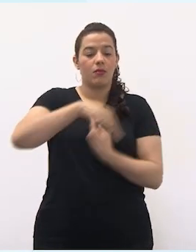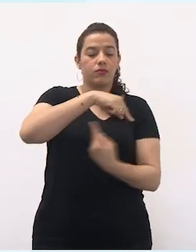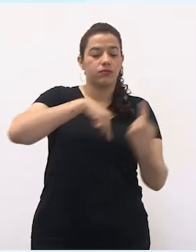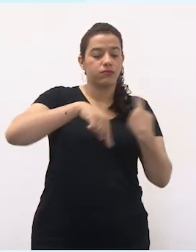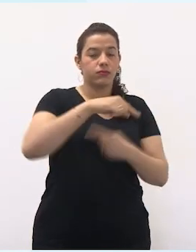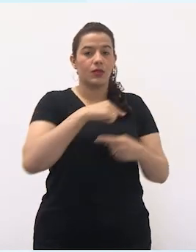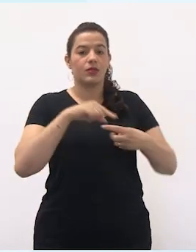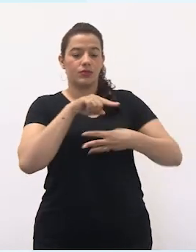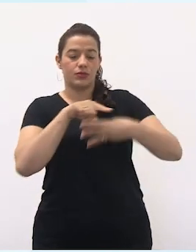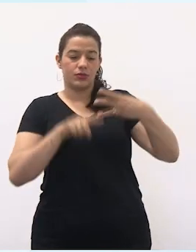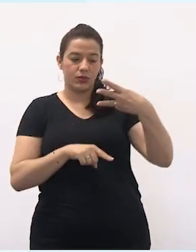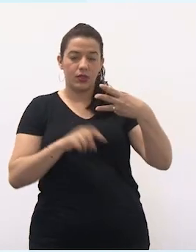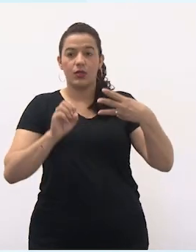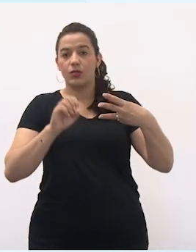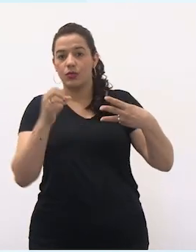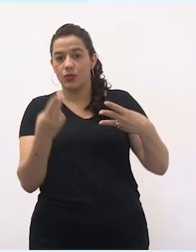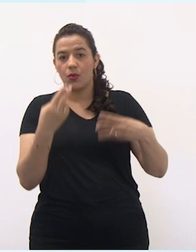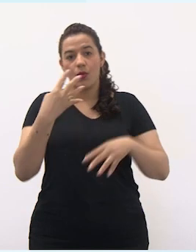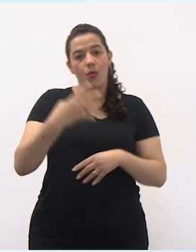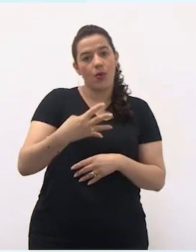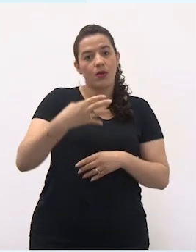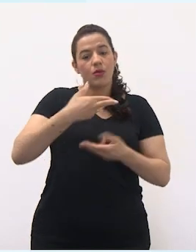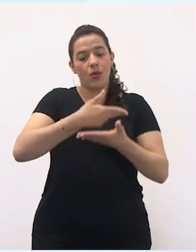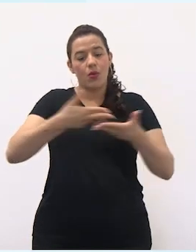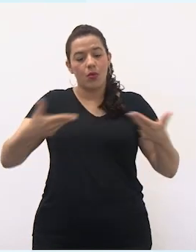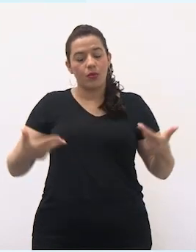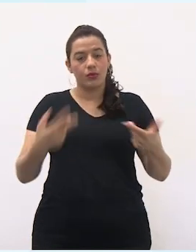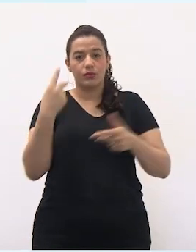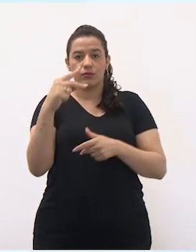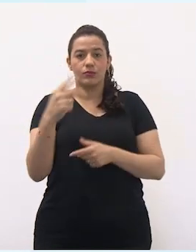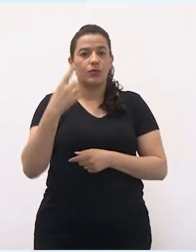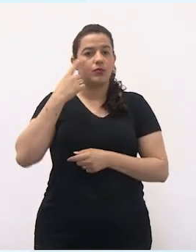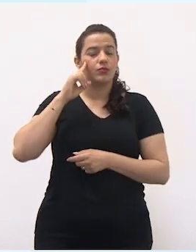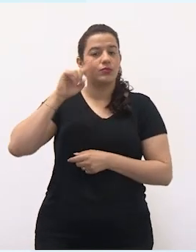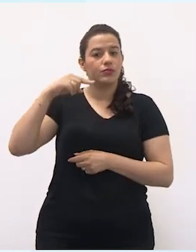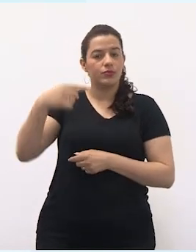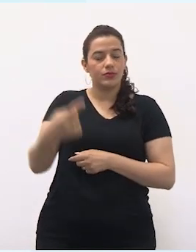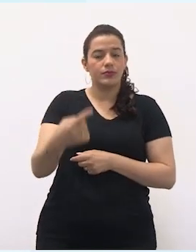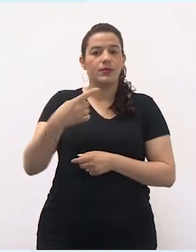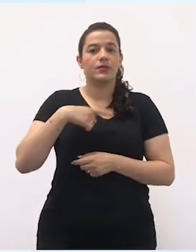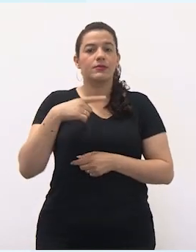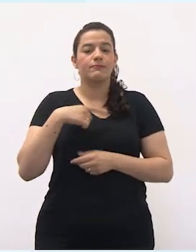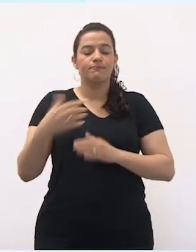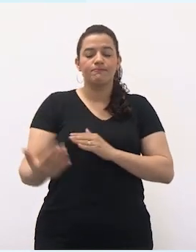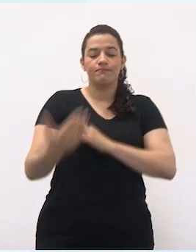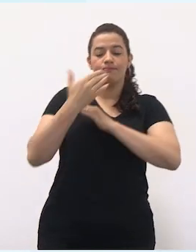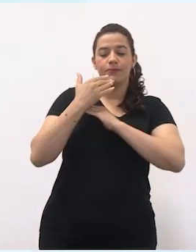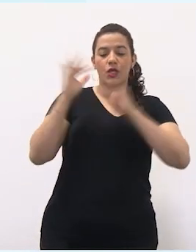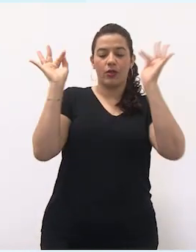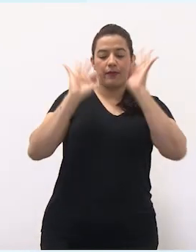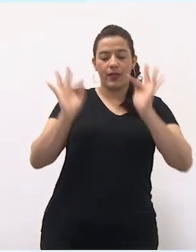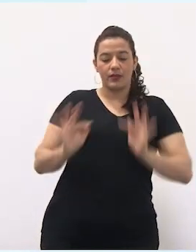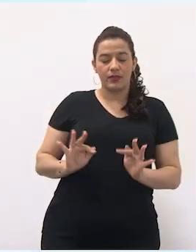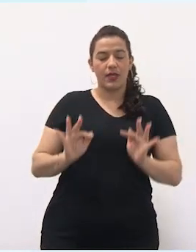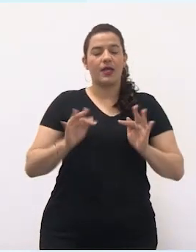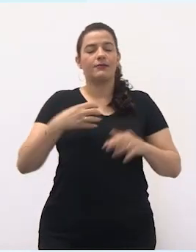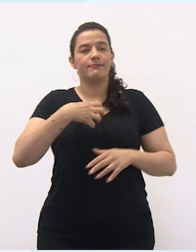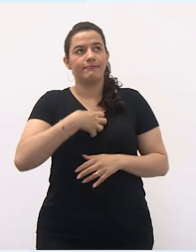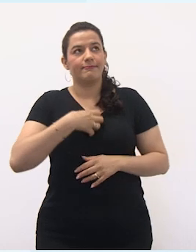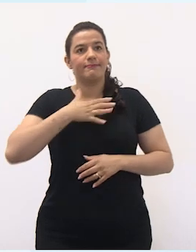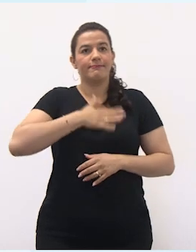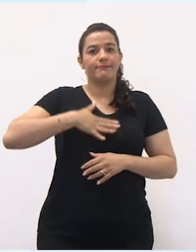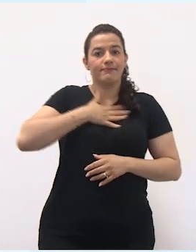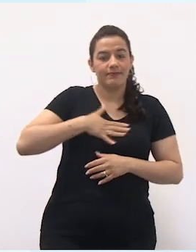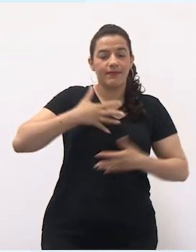de 3 ou 4 coisas no seu dia que geram felicidade, que geram contentamento, que geram